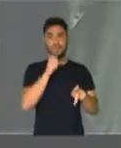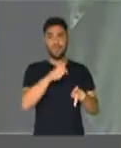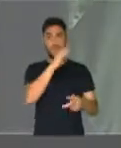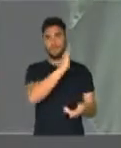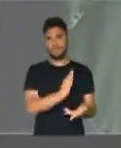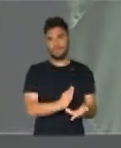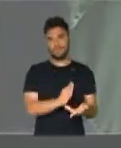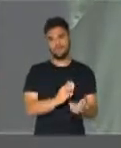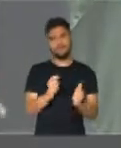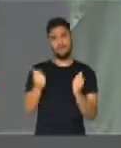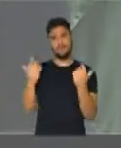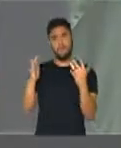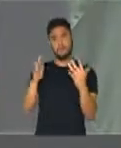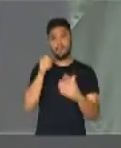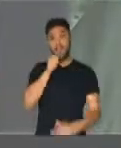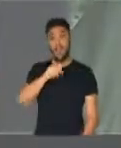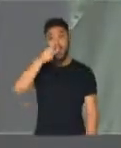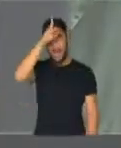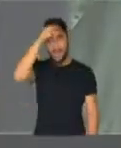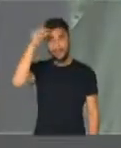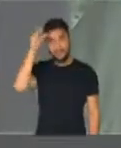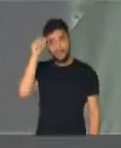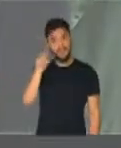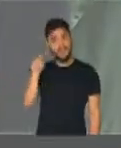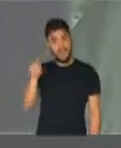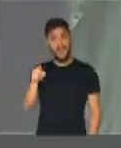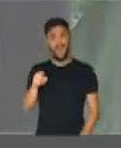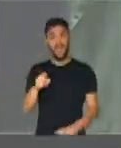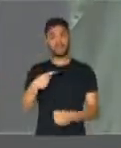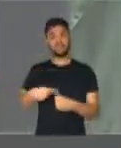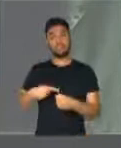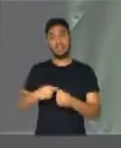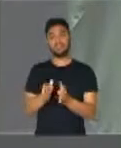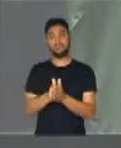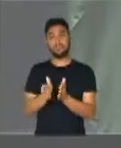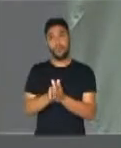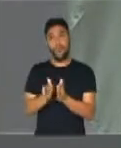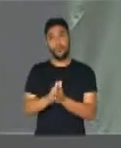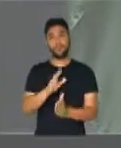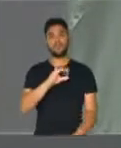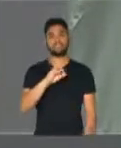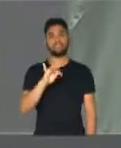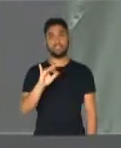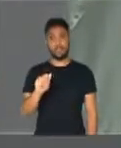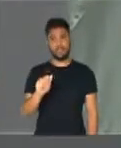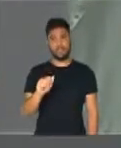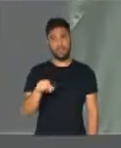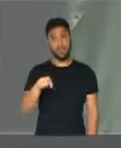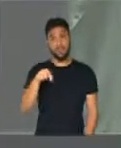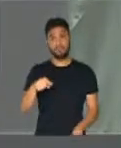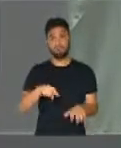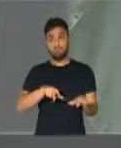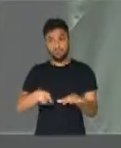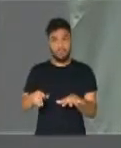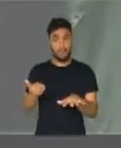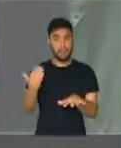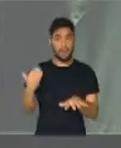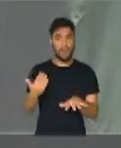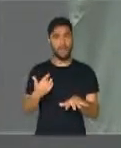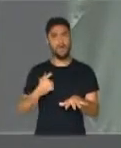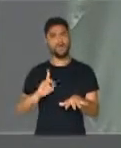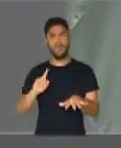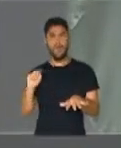para parabenizar a prefeita de Palmas, a prefeita Cíntia Ribeiro, que essa semana agora, depois